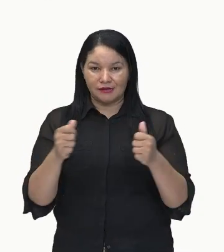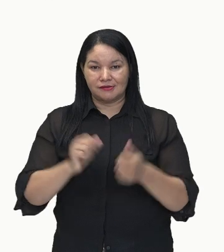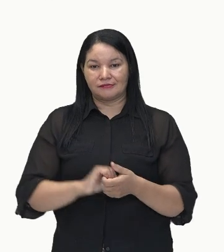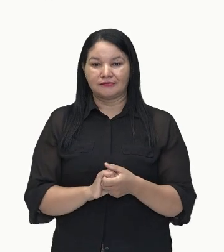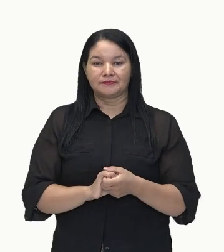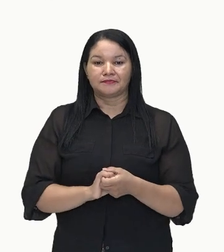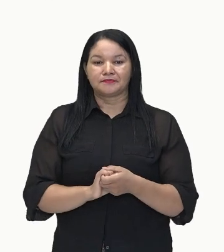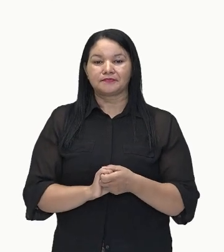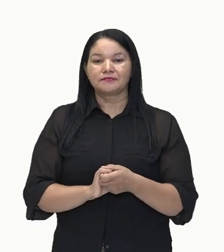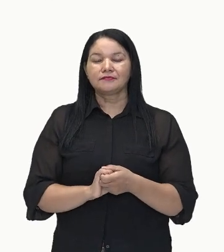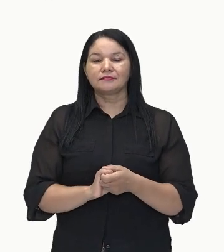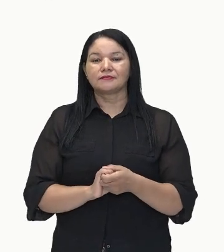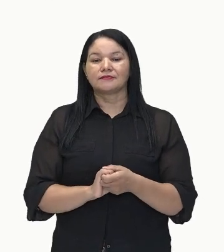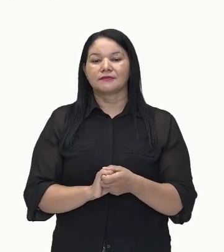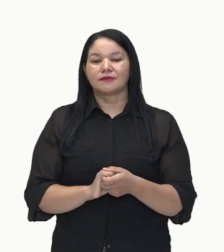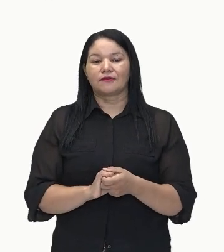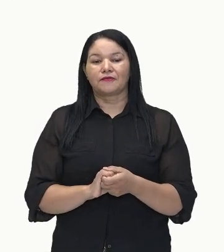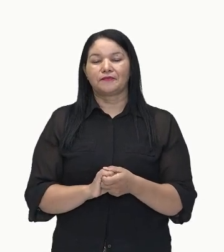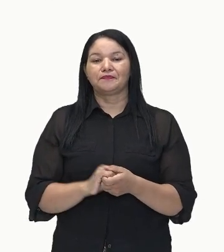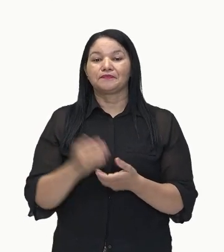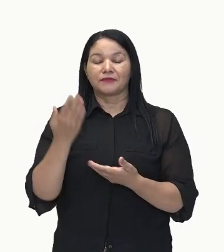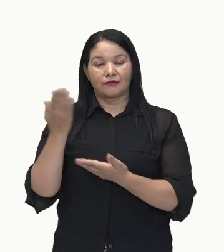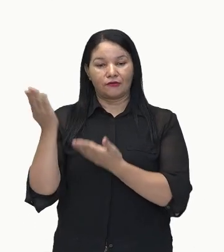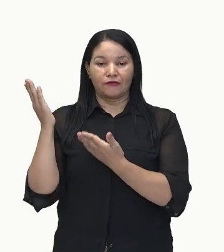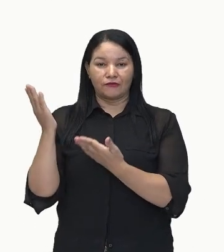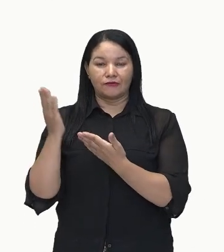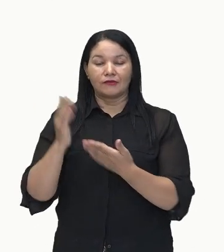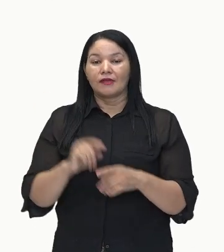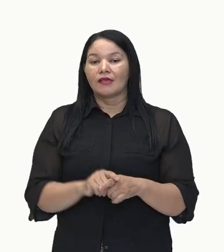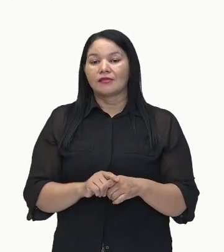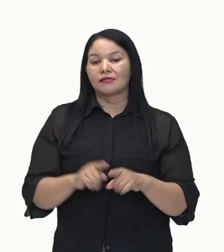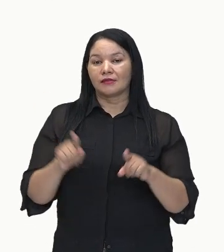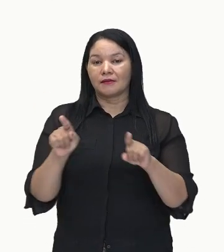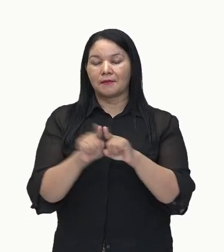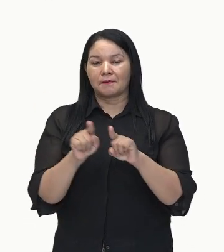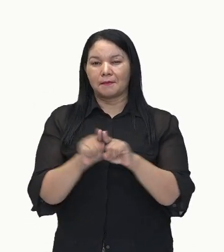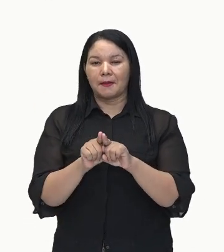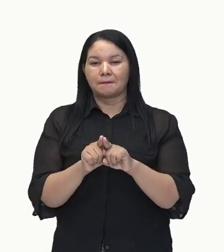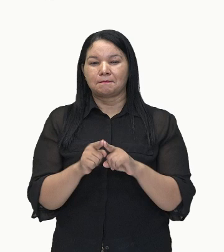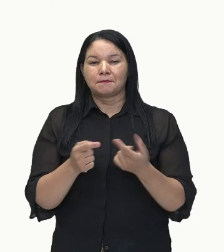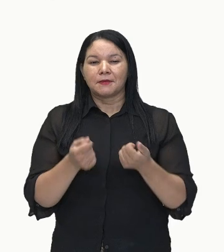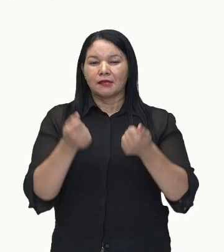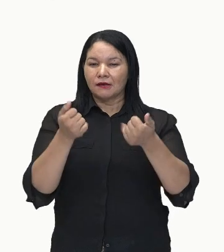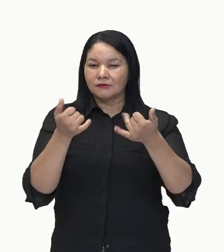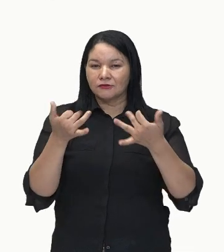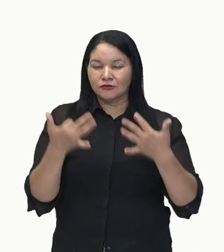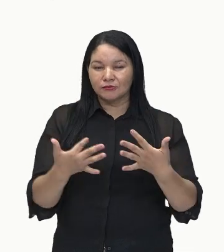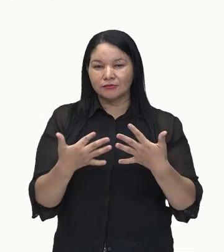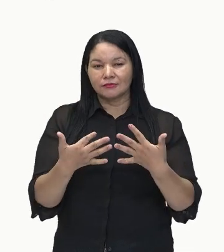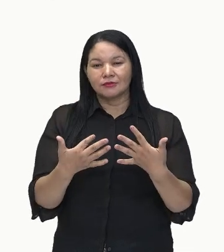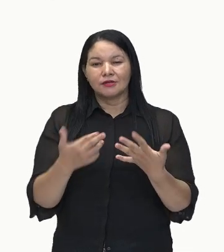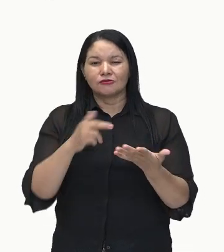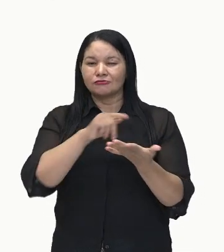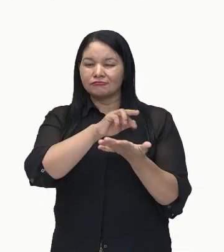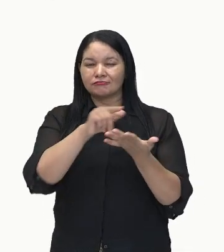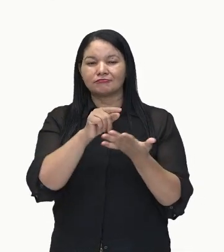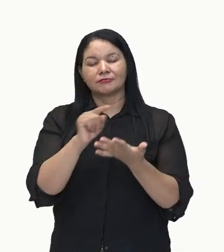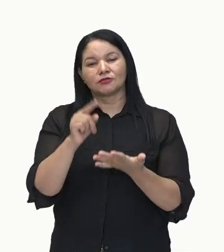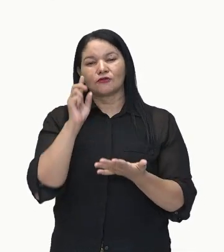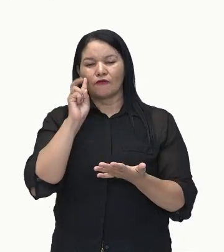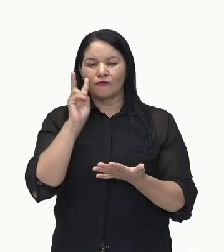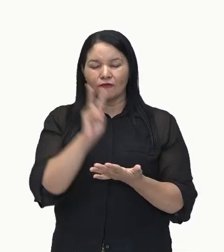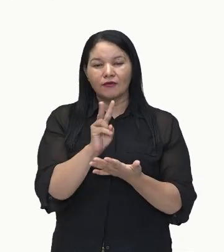ligado a um ideal de arte mais tradicional, mais clássico, e ao visualizar